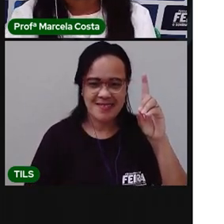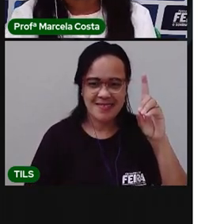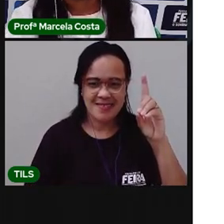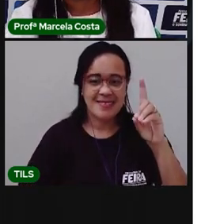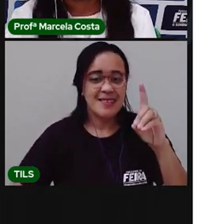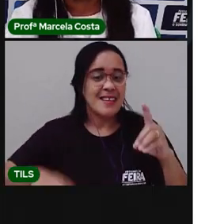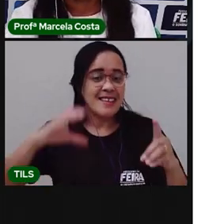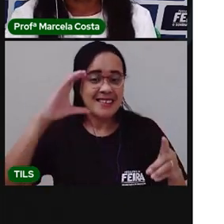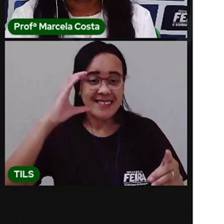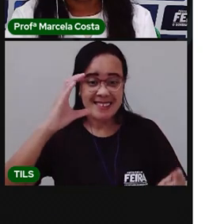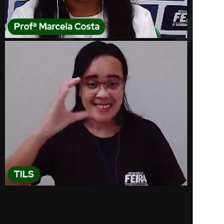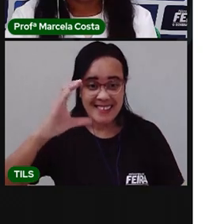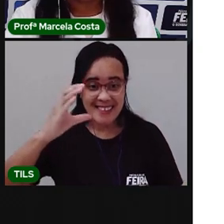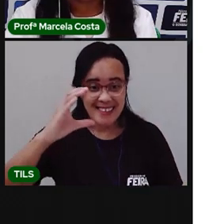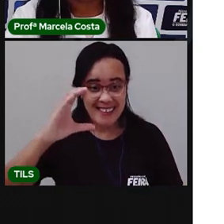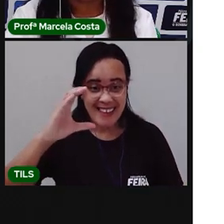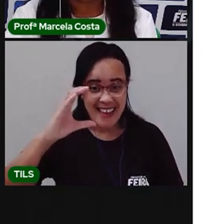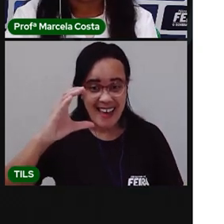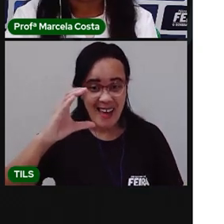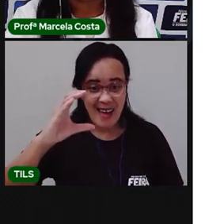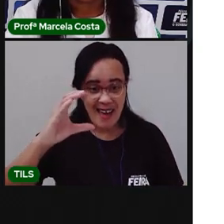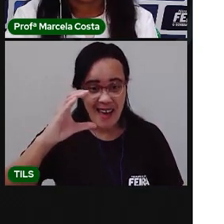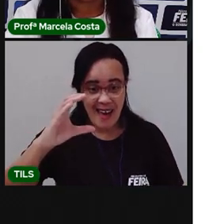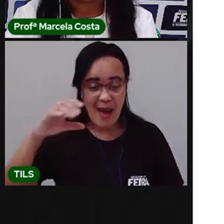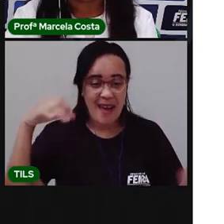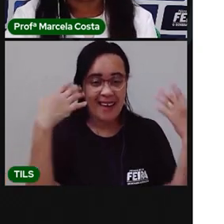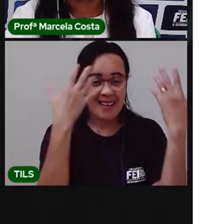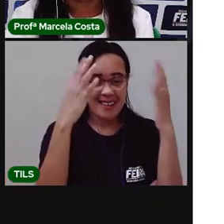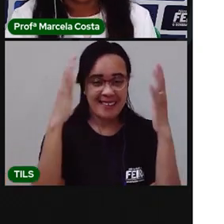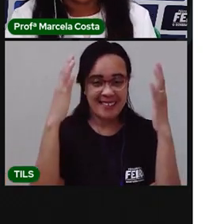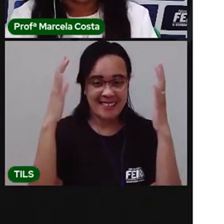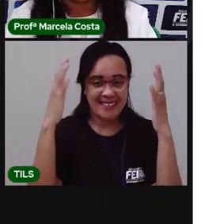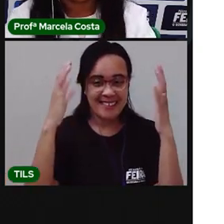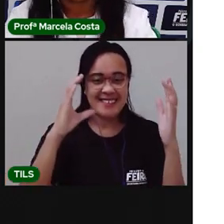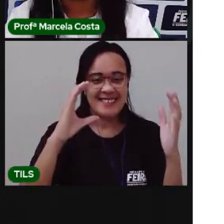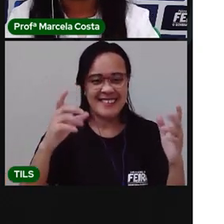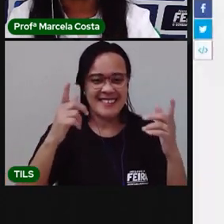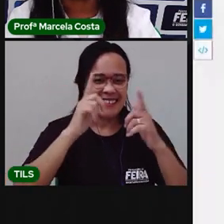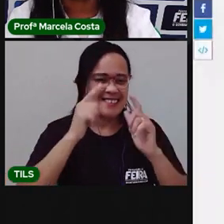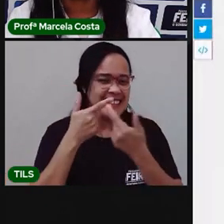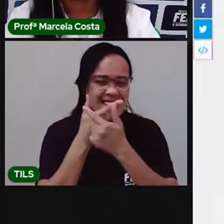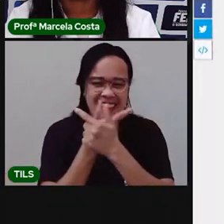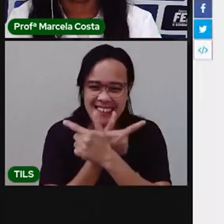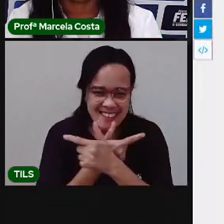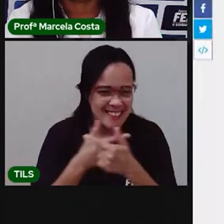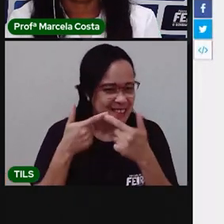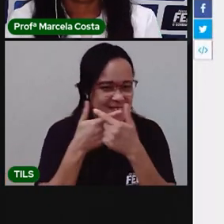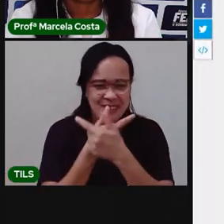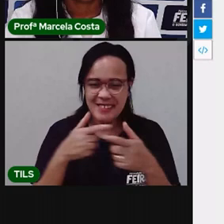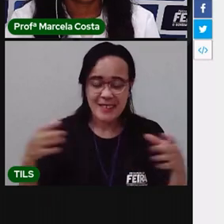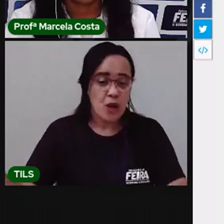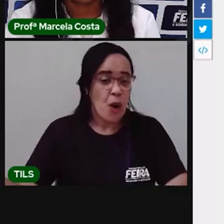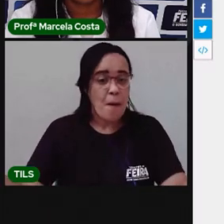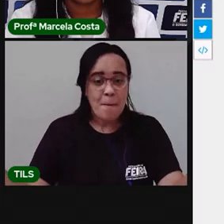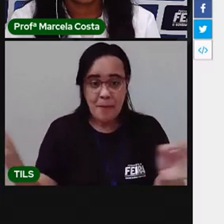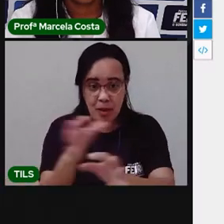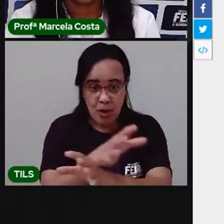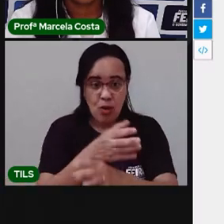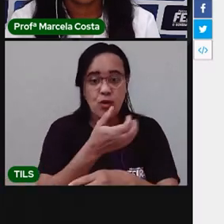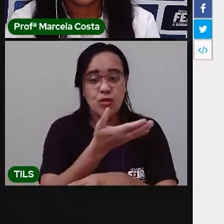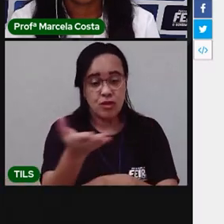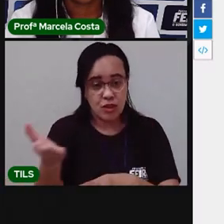É a C, né? Olha o bebê sorrindo, alegre. Pronto, criançada. Espero que vocês